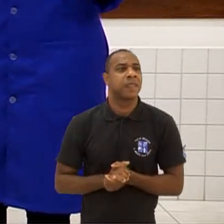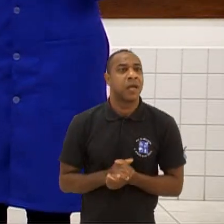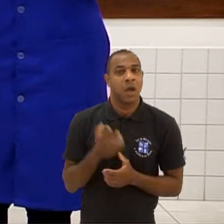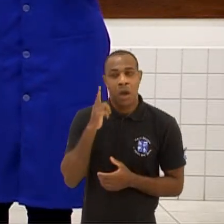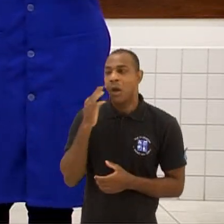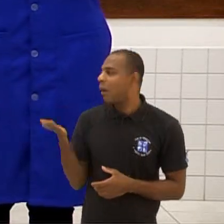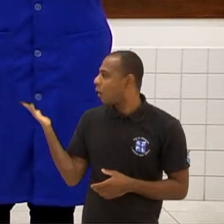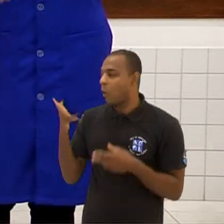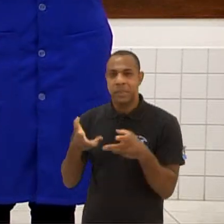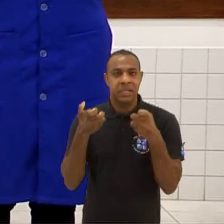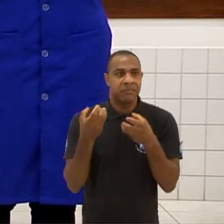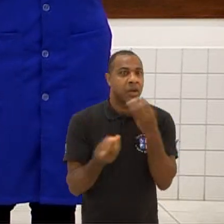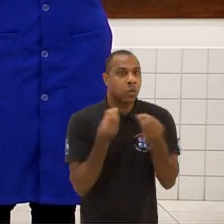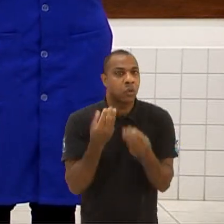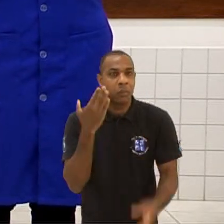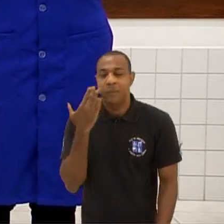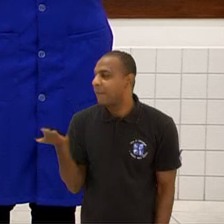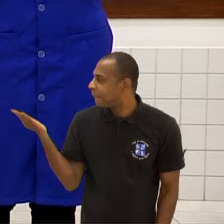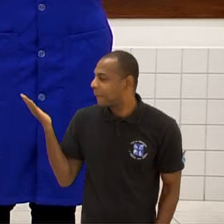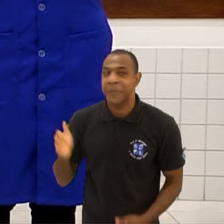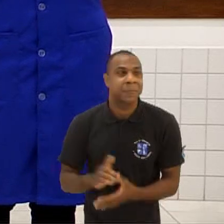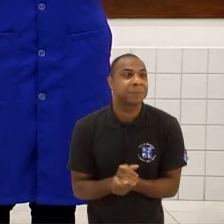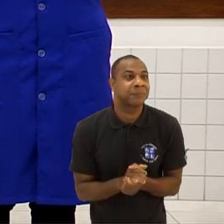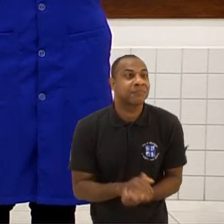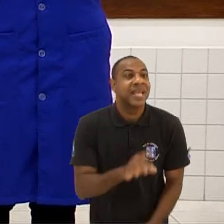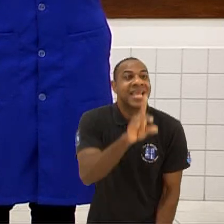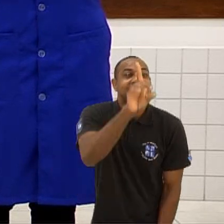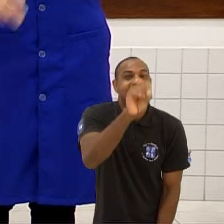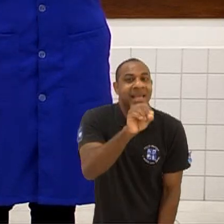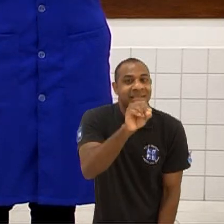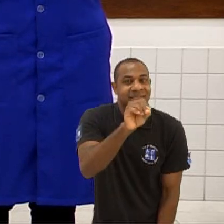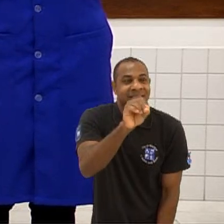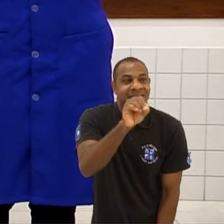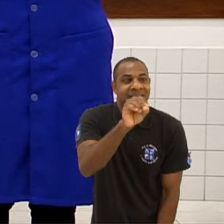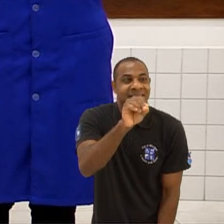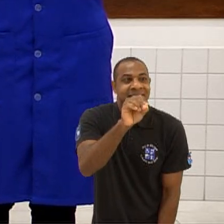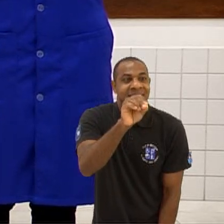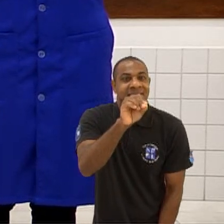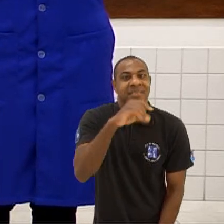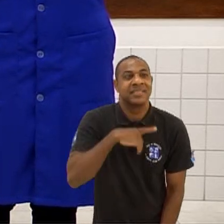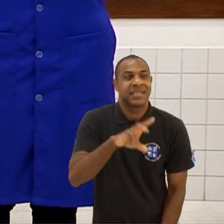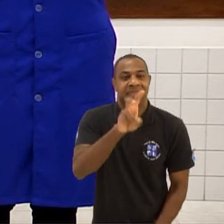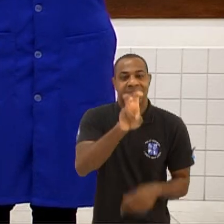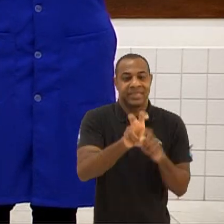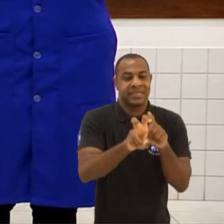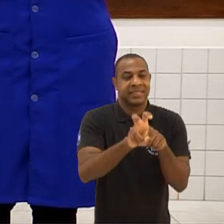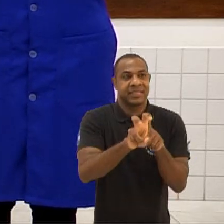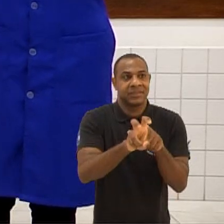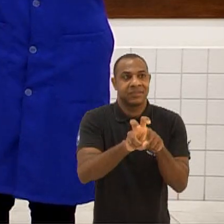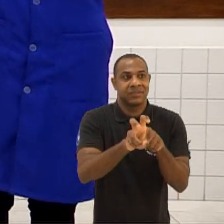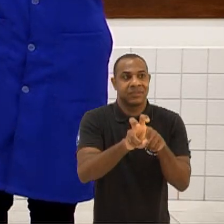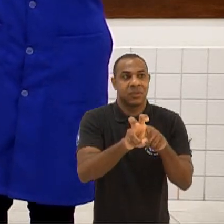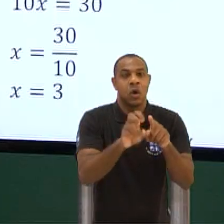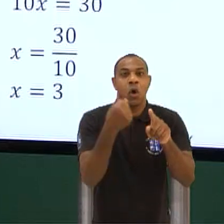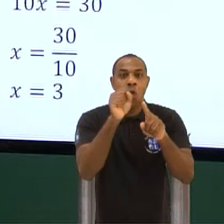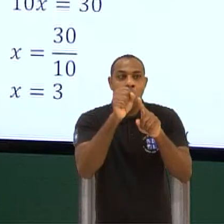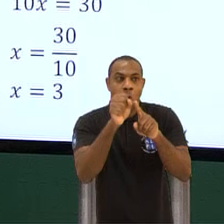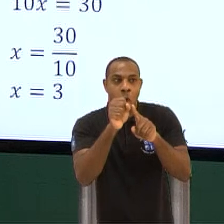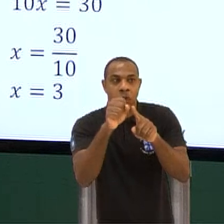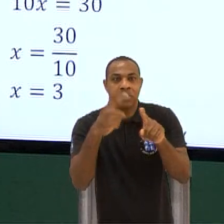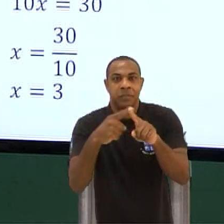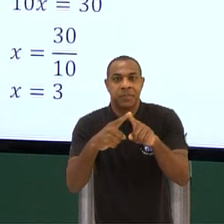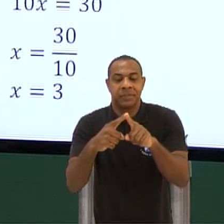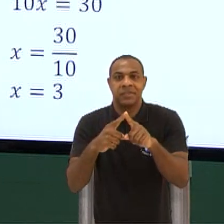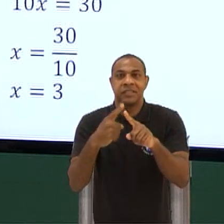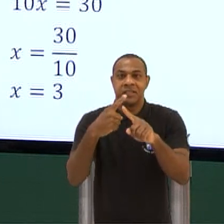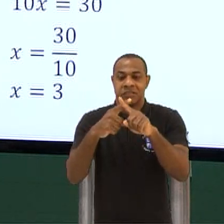ok? Eu posso observar o seguinte, ó. 10 está para 5, assim como 8 está para x